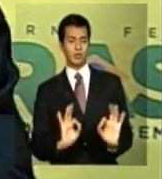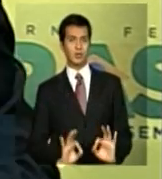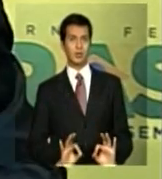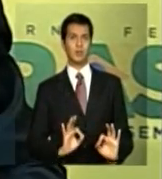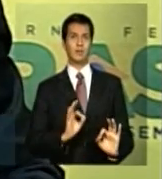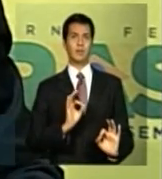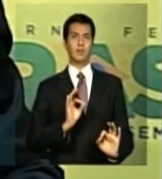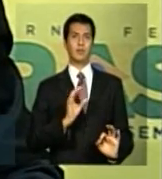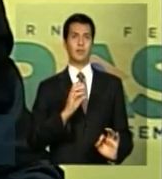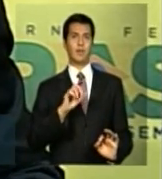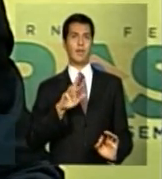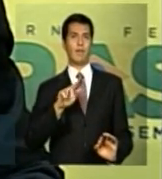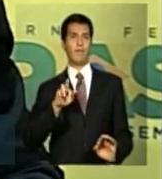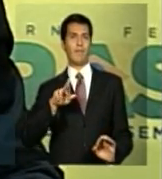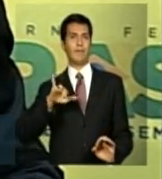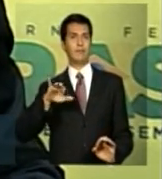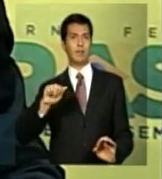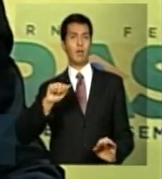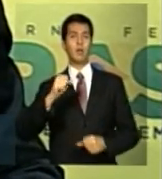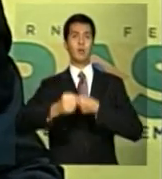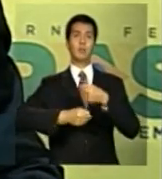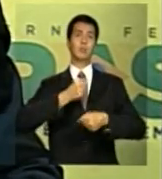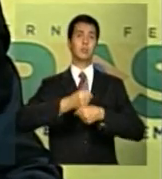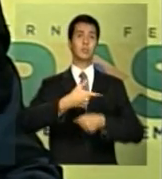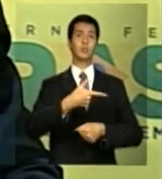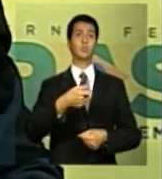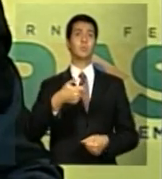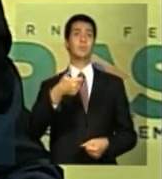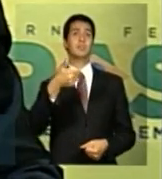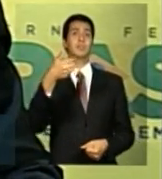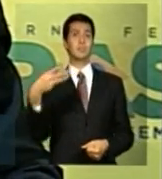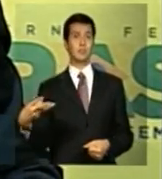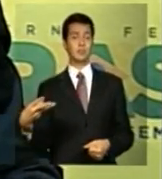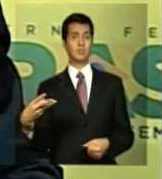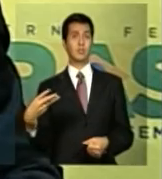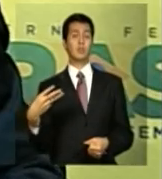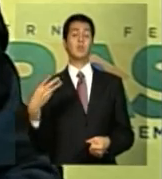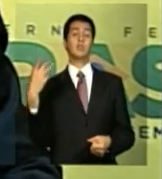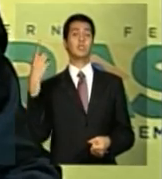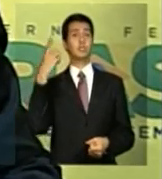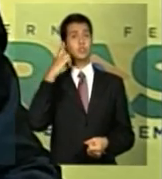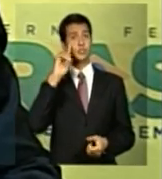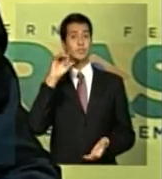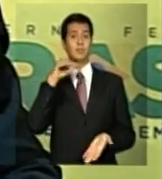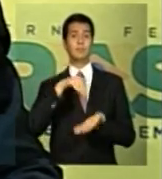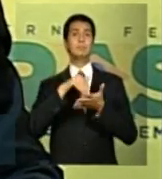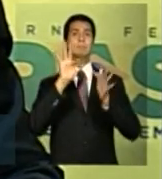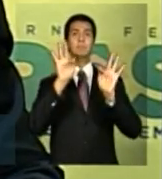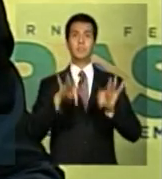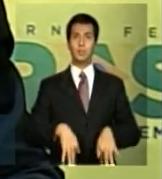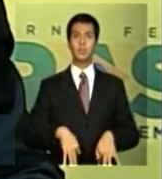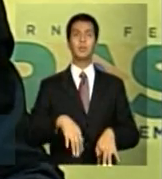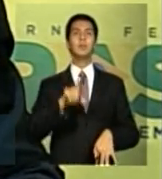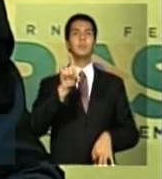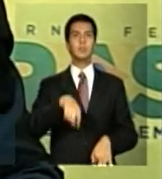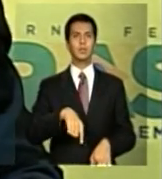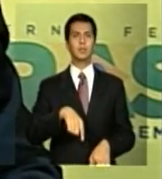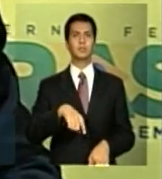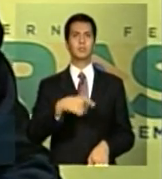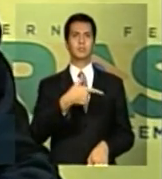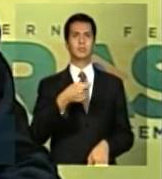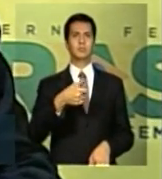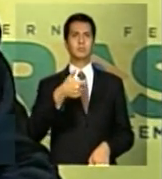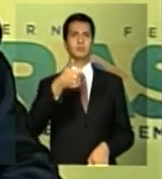O prazo legal é o final, é 31 de agosto. Que é a data em que o governo encaminha a peça orçamentária